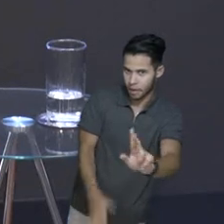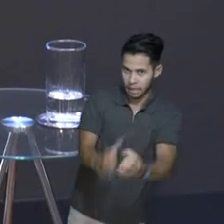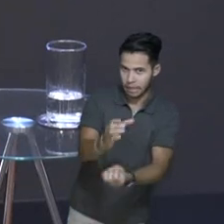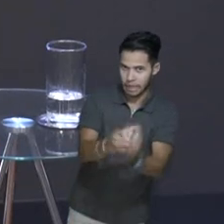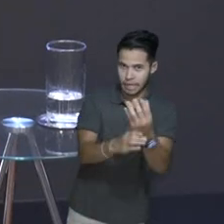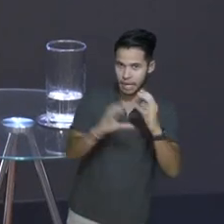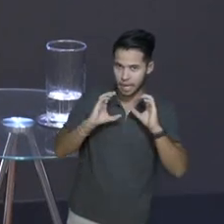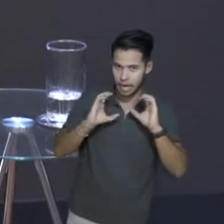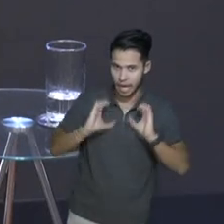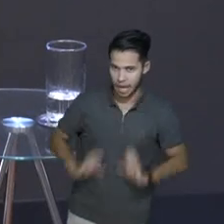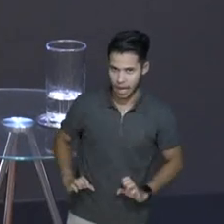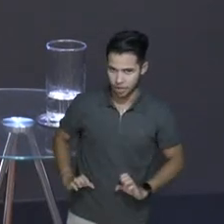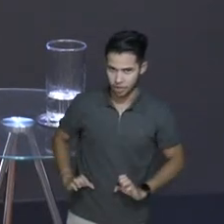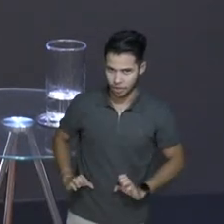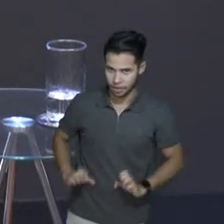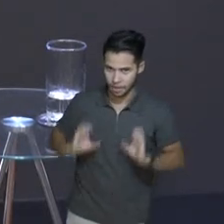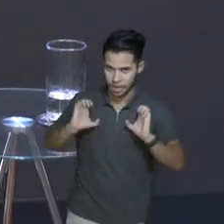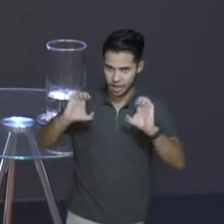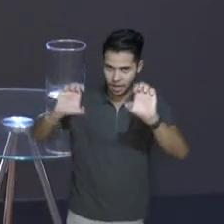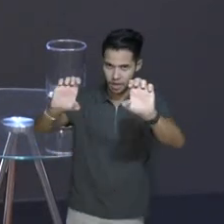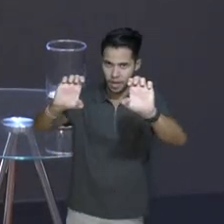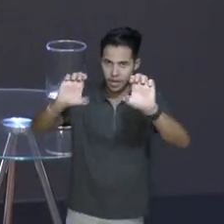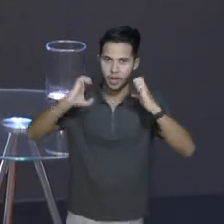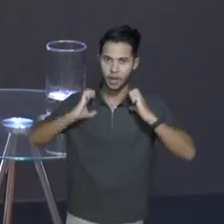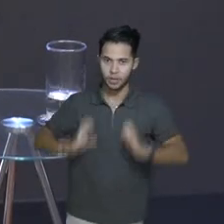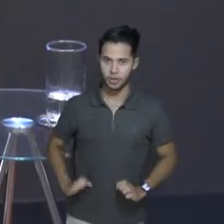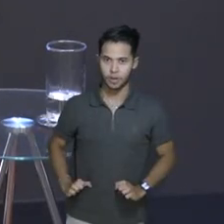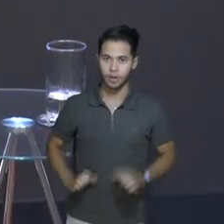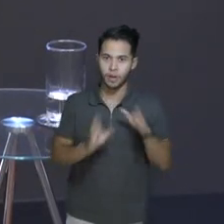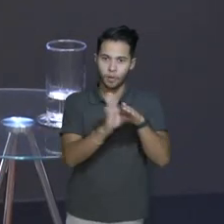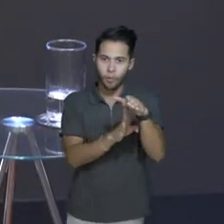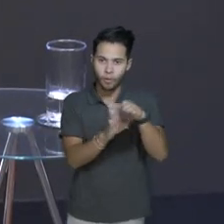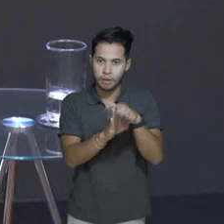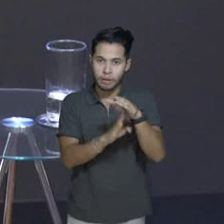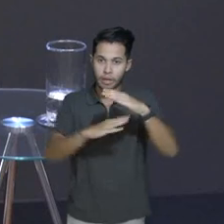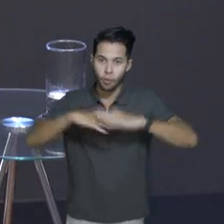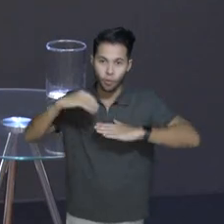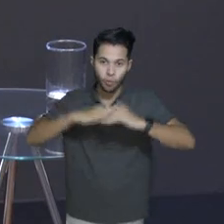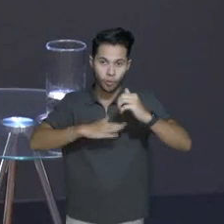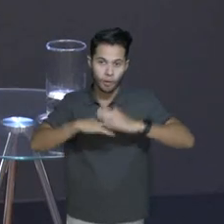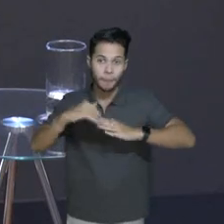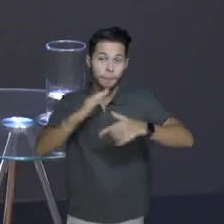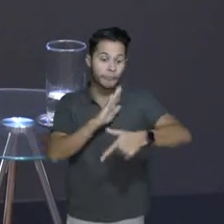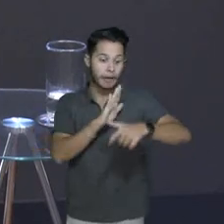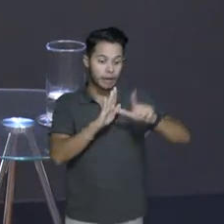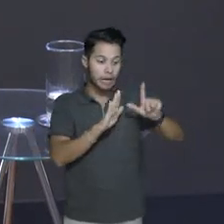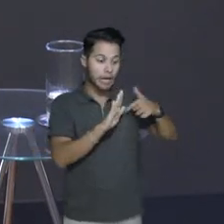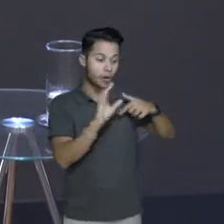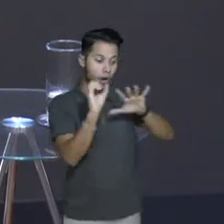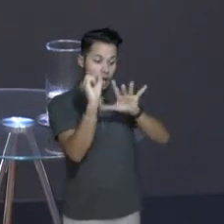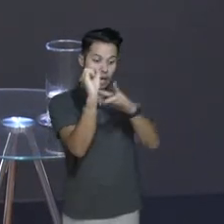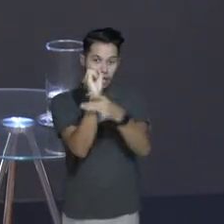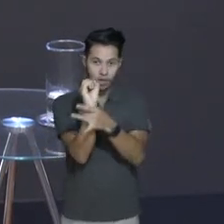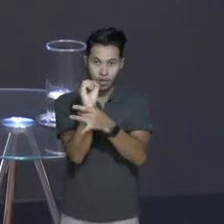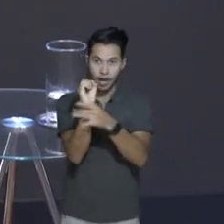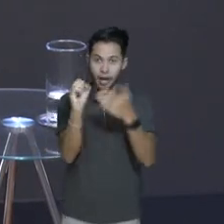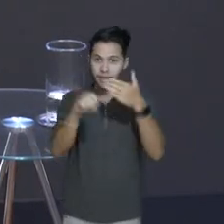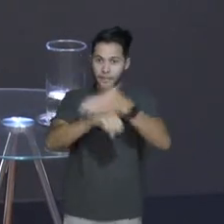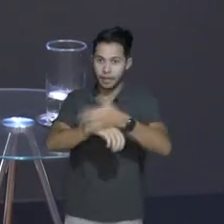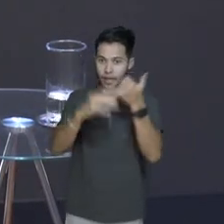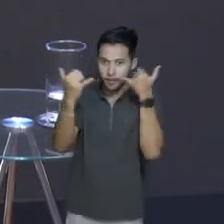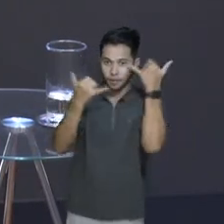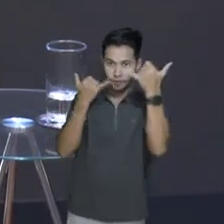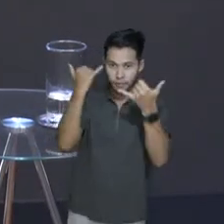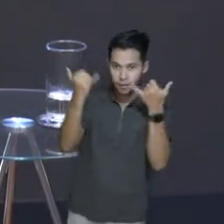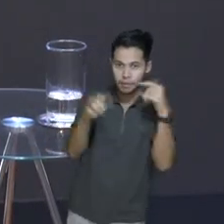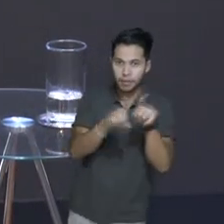ética porque na construção de um conselho de ética você tem que ter certeza que garantiu o acesso a informação e as